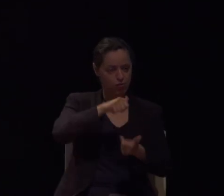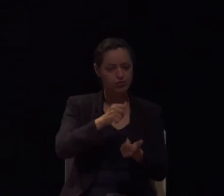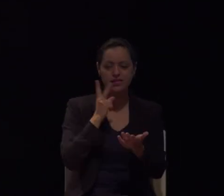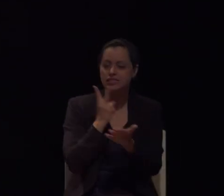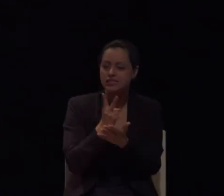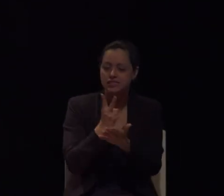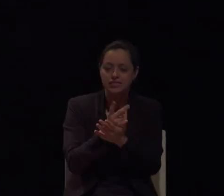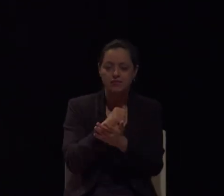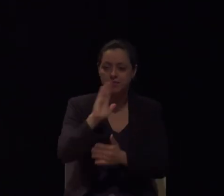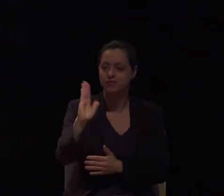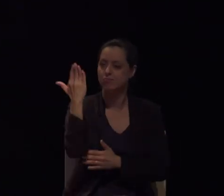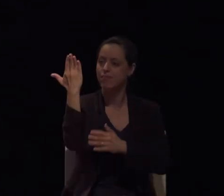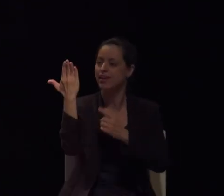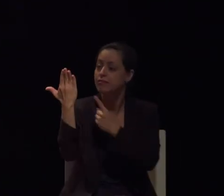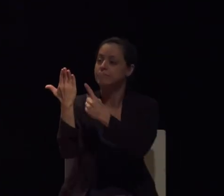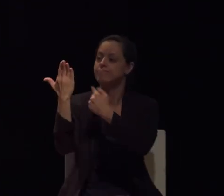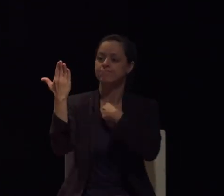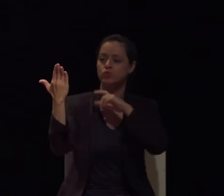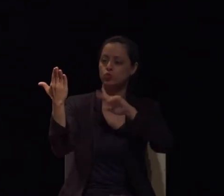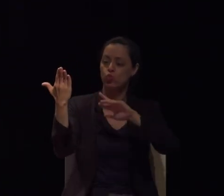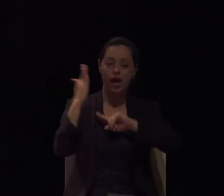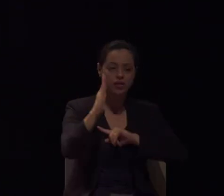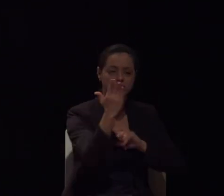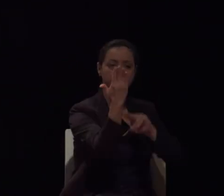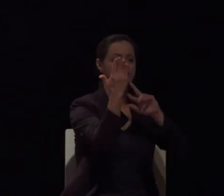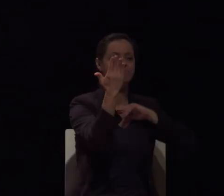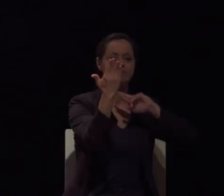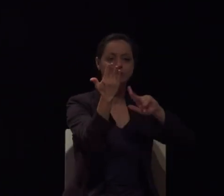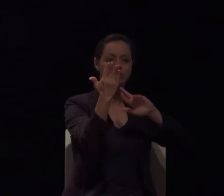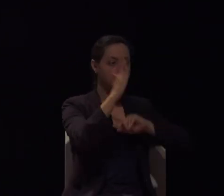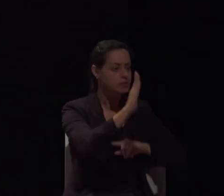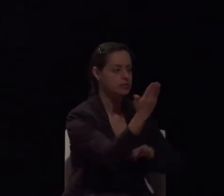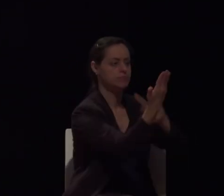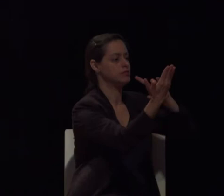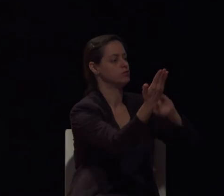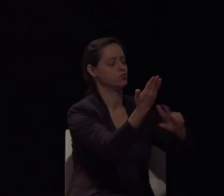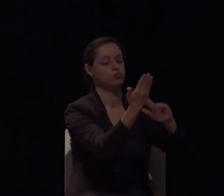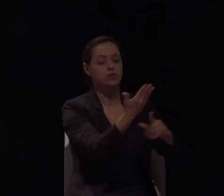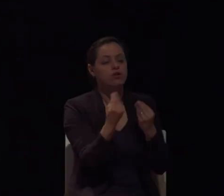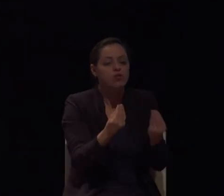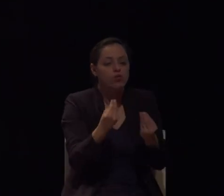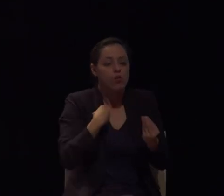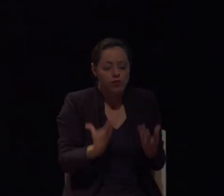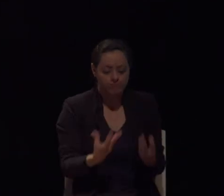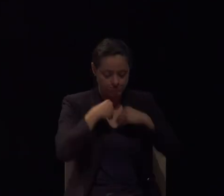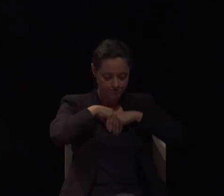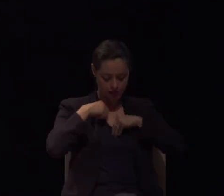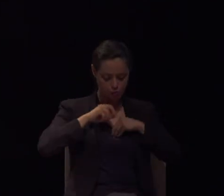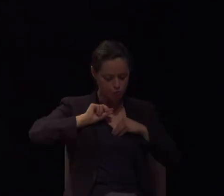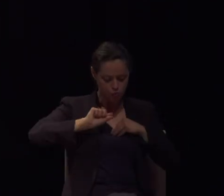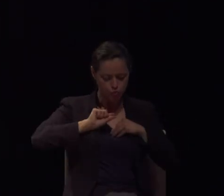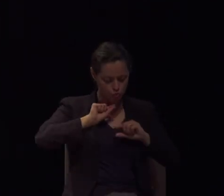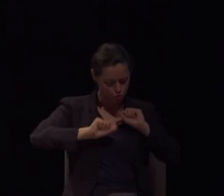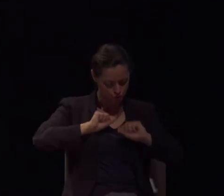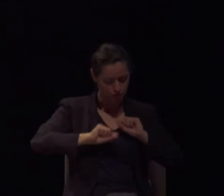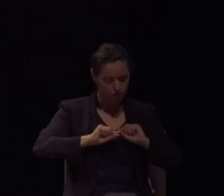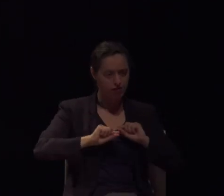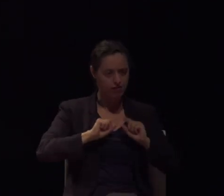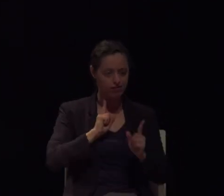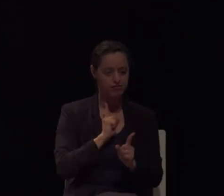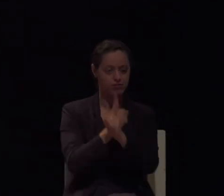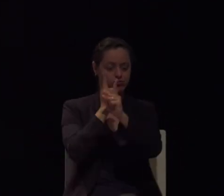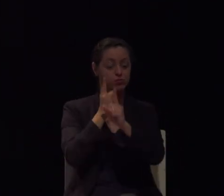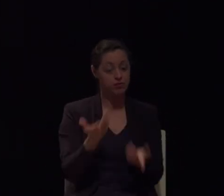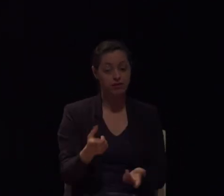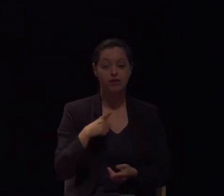espelho errado num espelho que reflete uma coisa que não somos nós mesmos tem uma fala